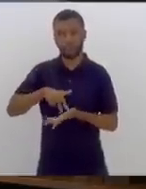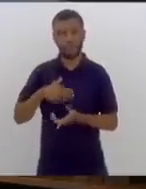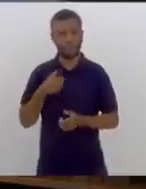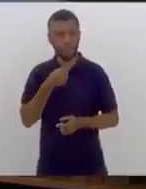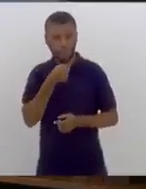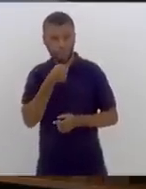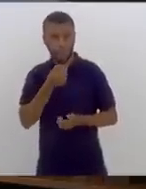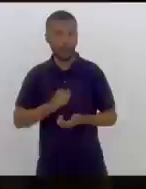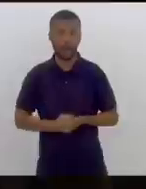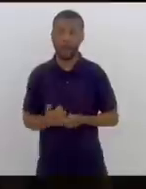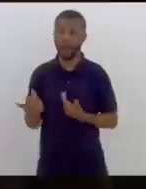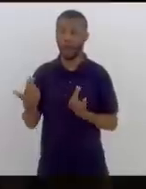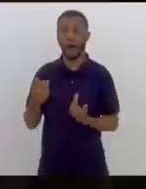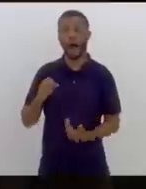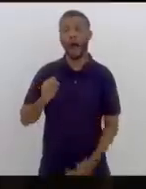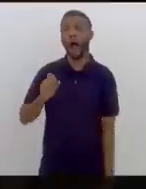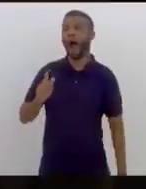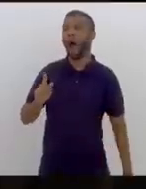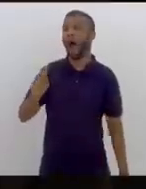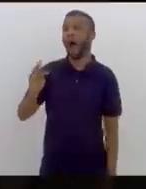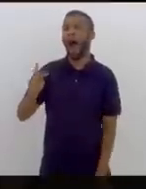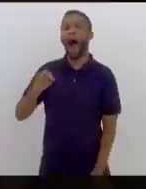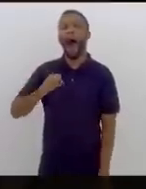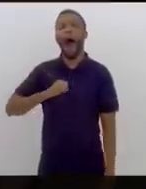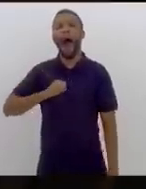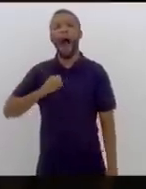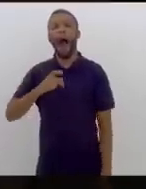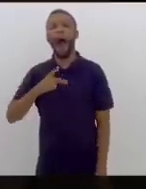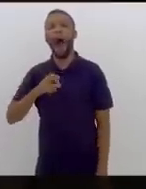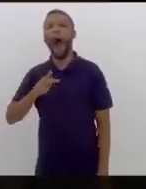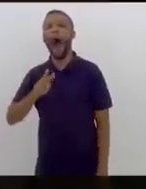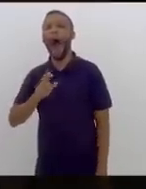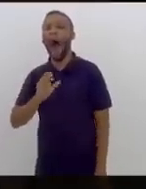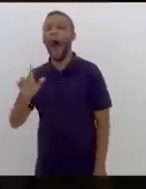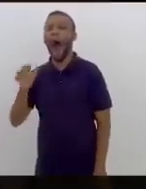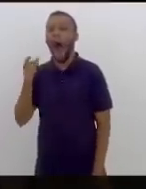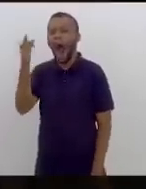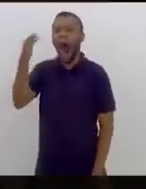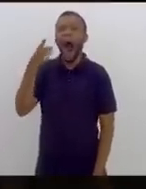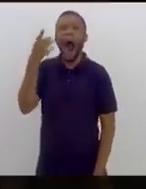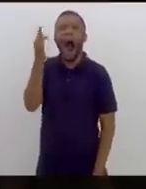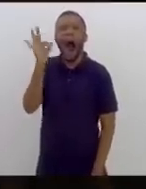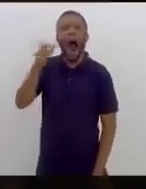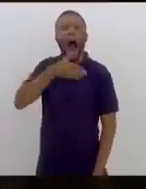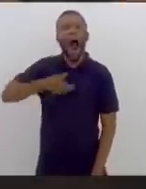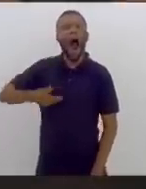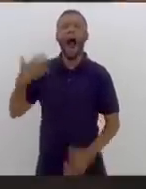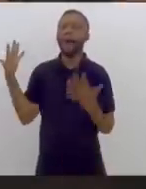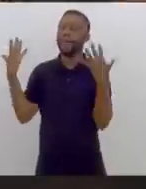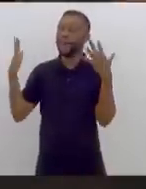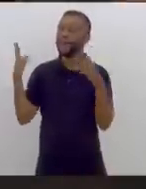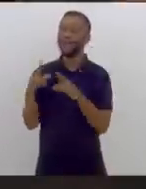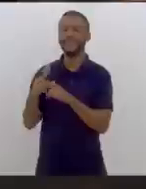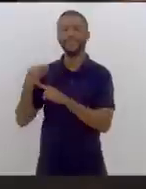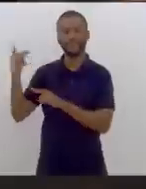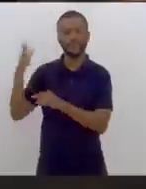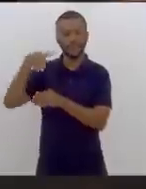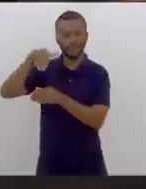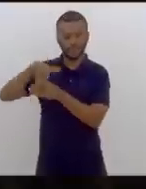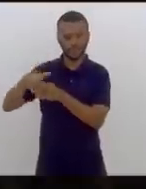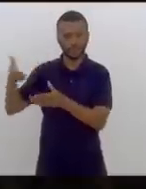sargento Portugal e futuro deputado federal Parabéns aí pela Muito obrigado pela pela